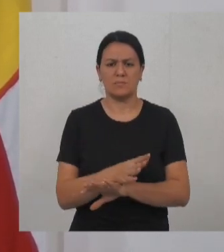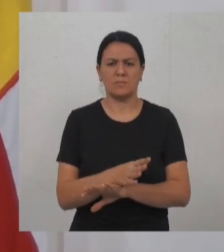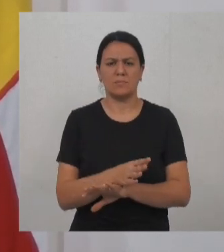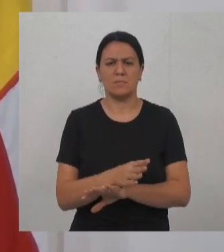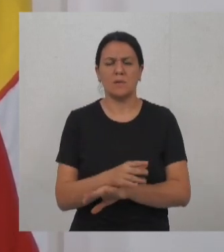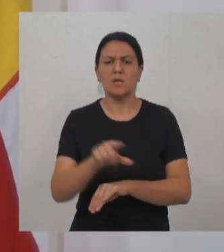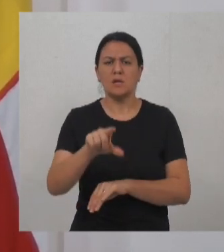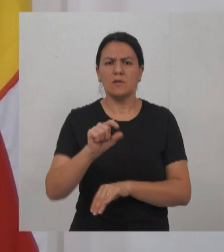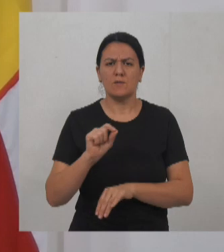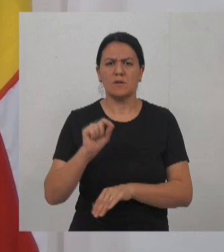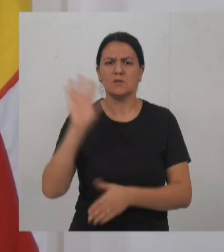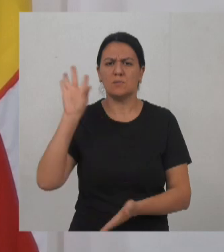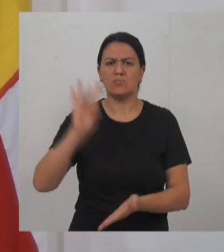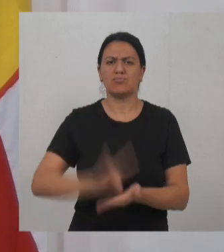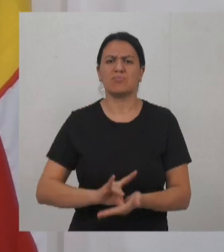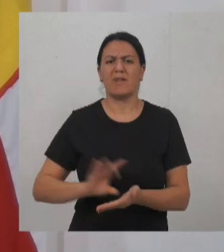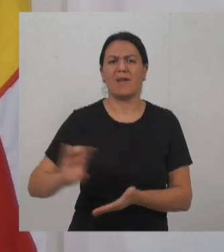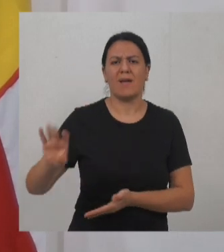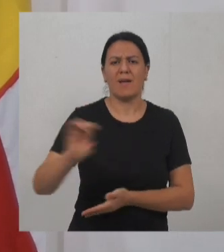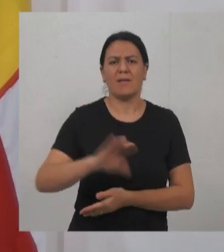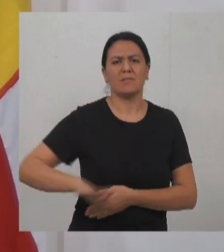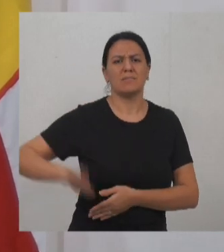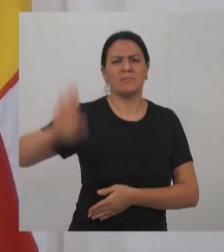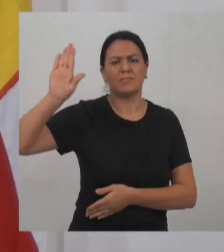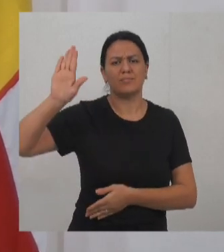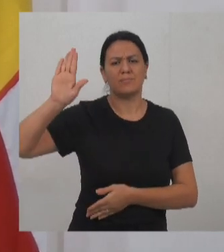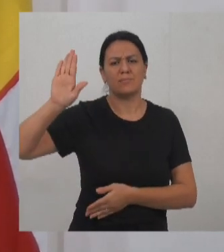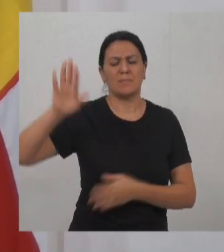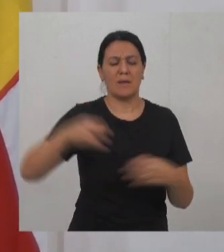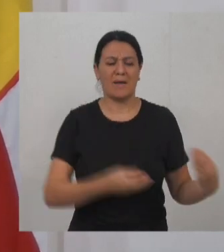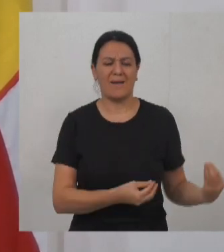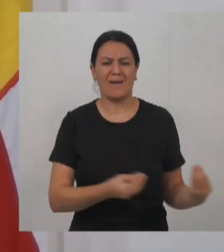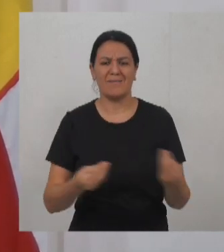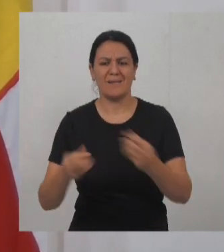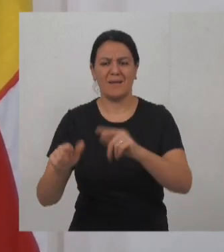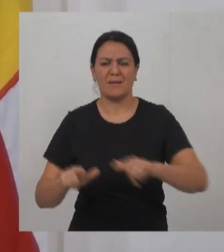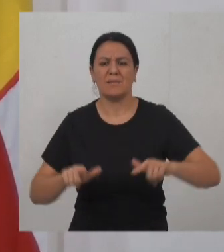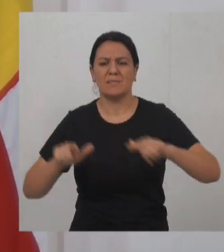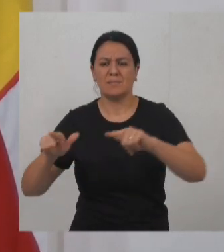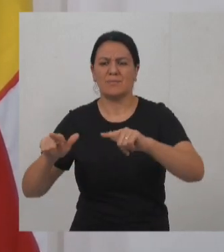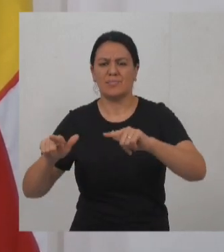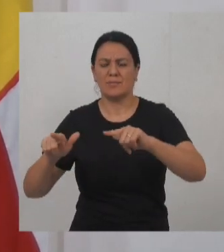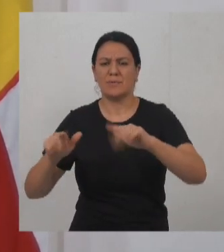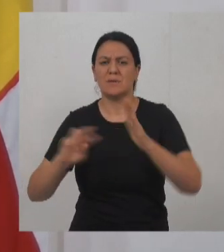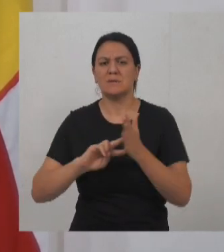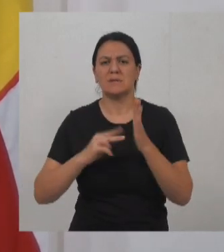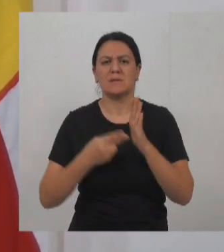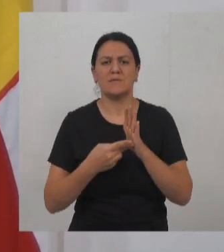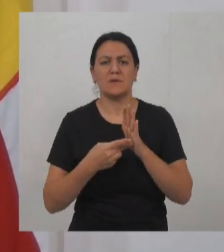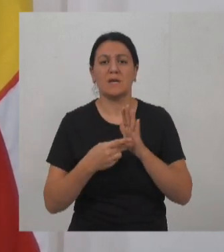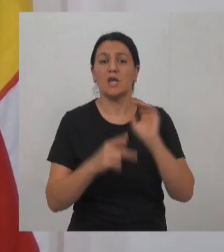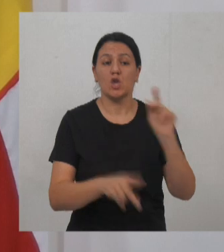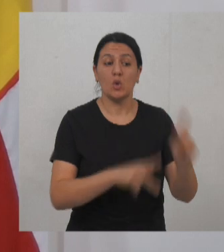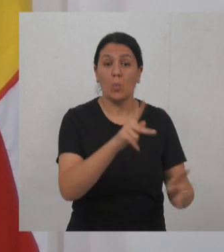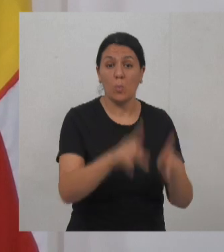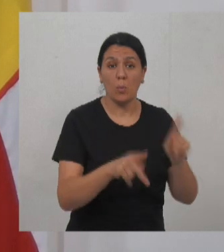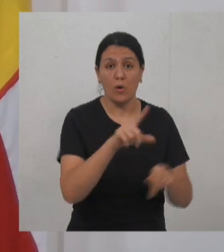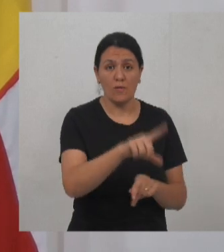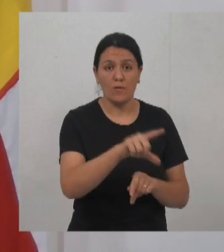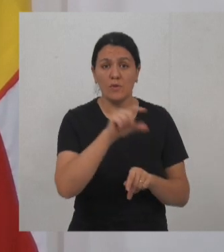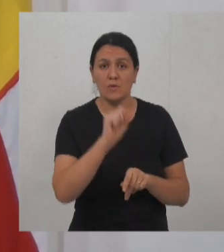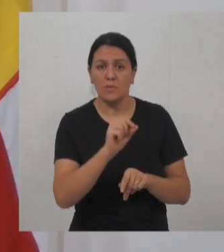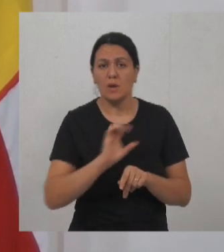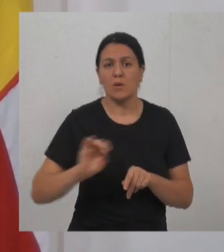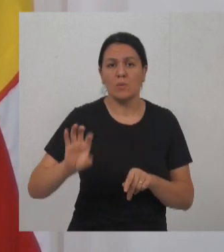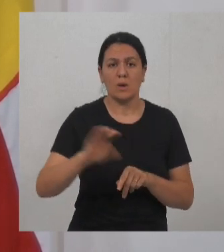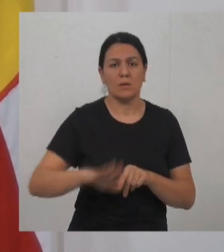candidatos eleitos. A entrega do diploma comprova que foram escolhidos conforme a vontade popular e estão aptos a